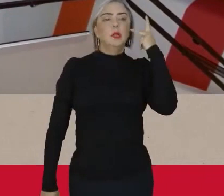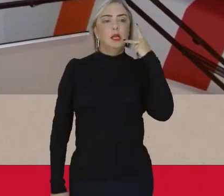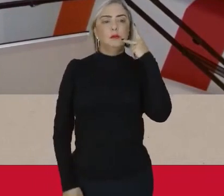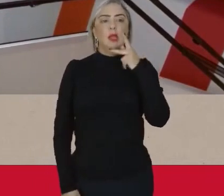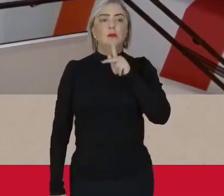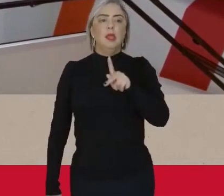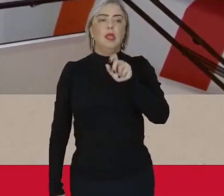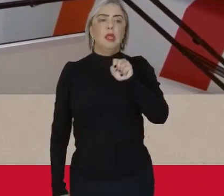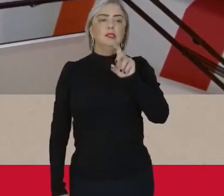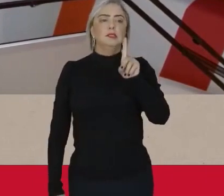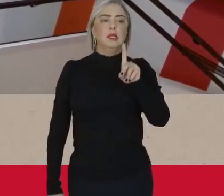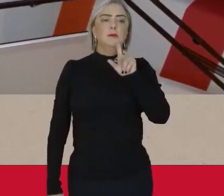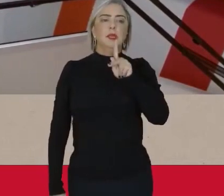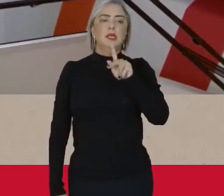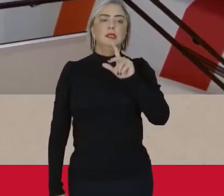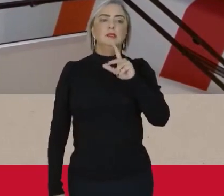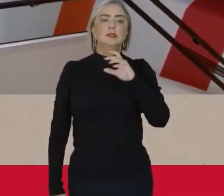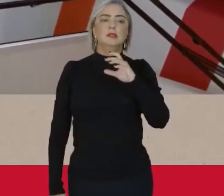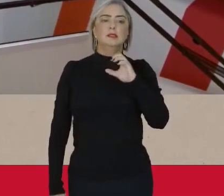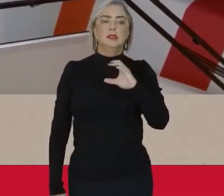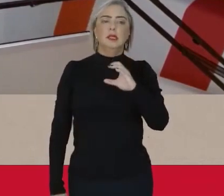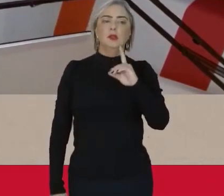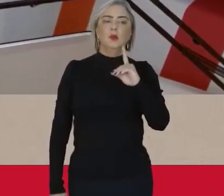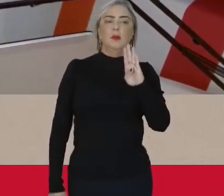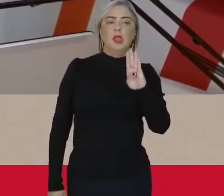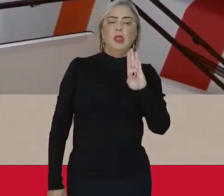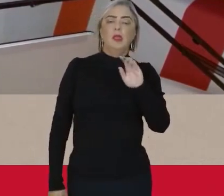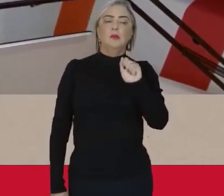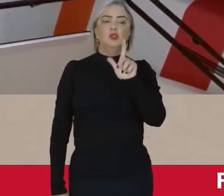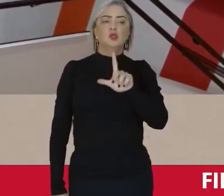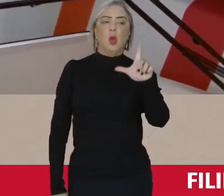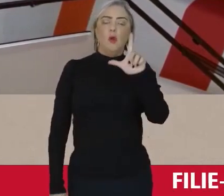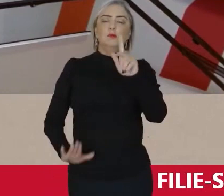do PSB, do PCdoB e do PSOL, que subscrevem, né, esses